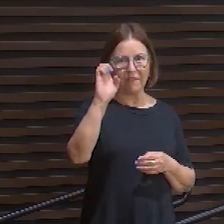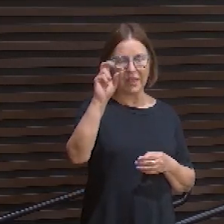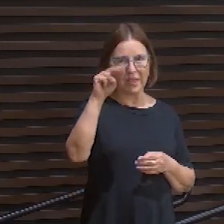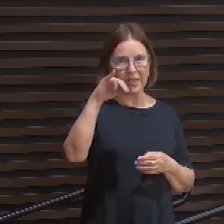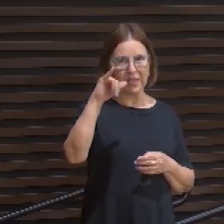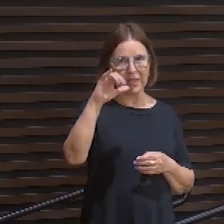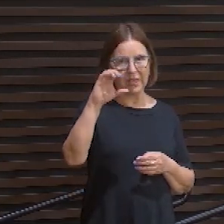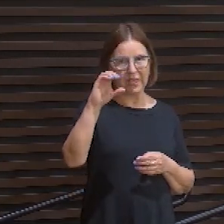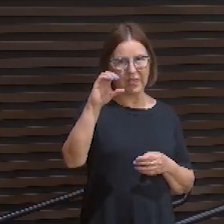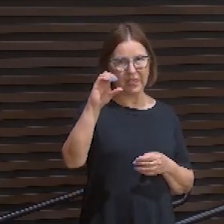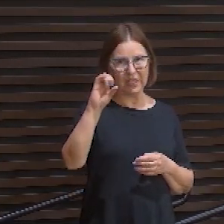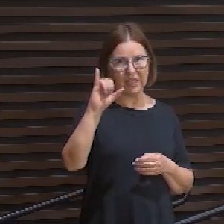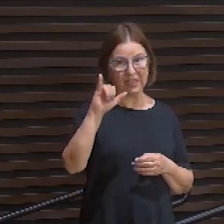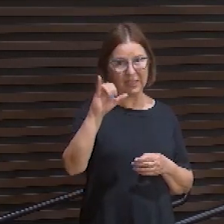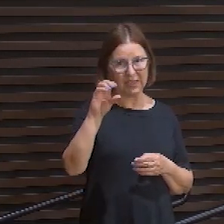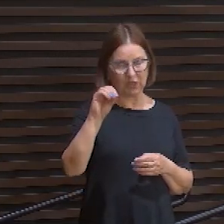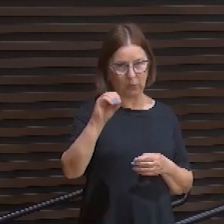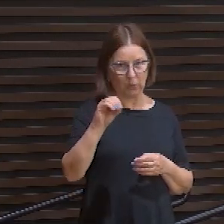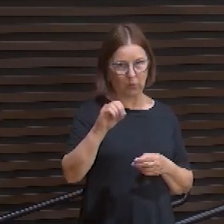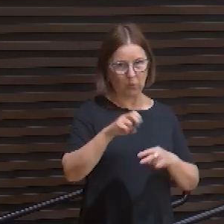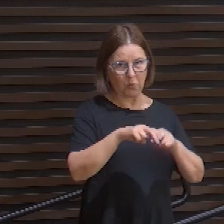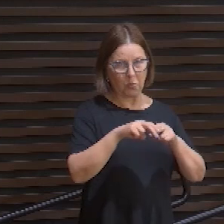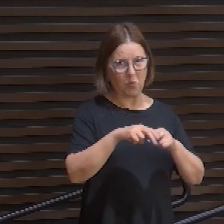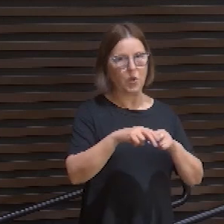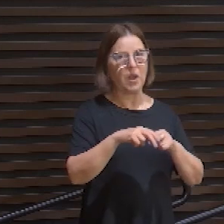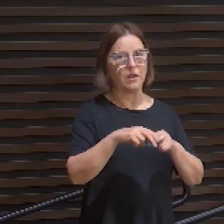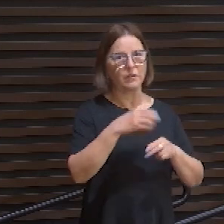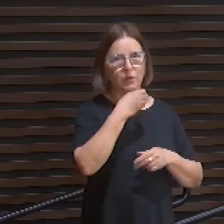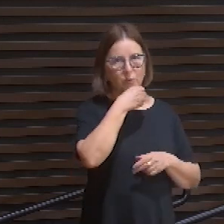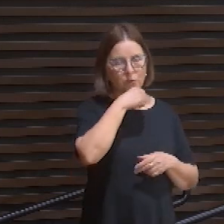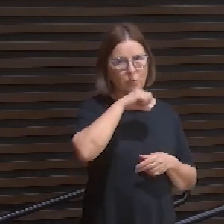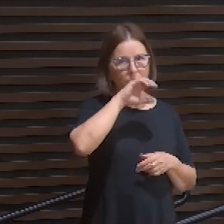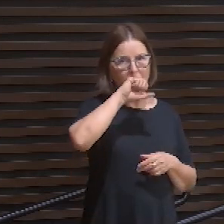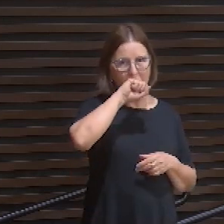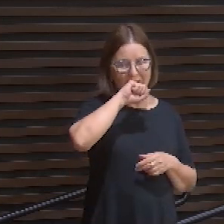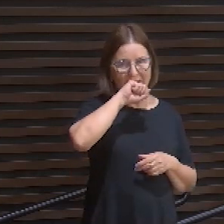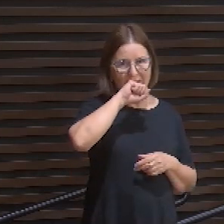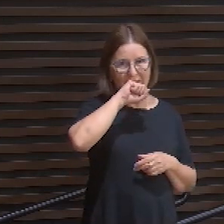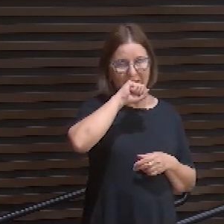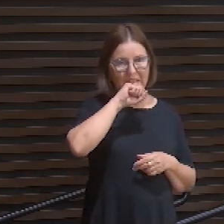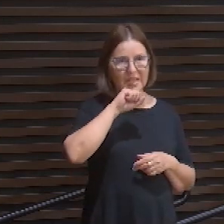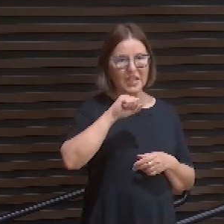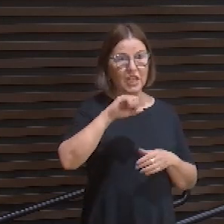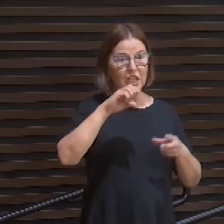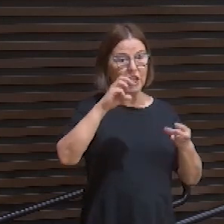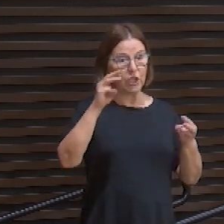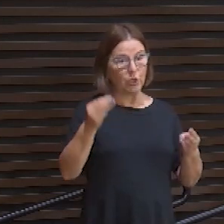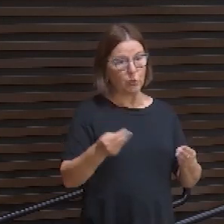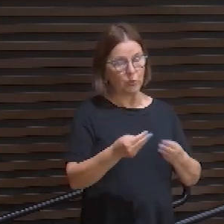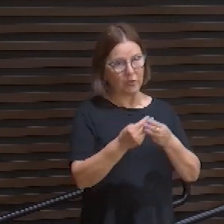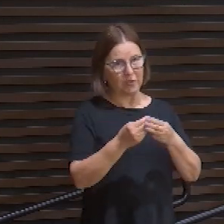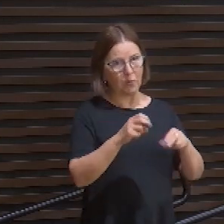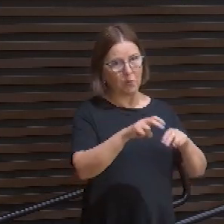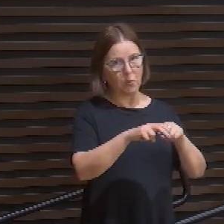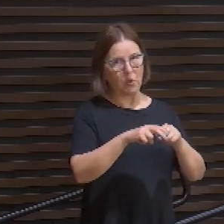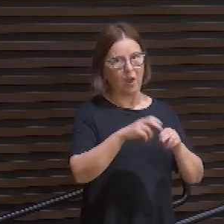mãe. Ele é uma mistura. O nome dele chamava-se Irão